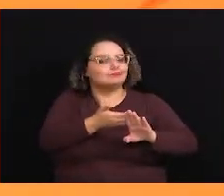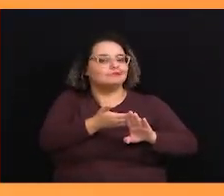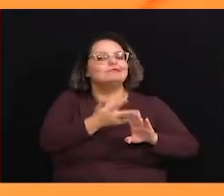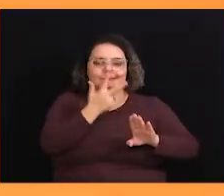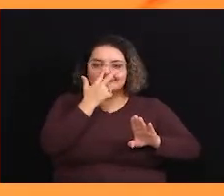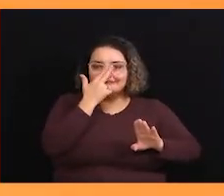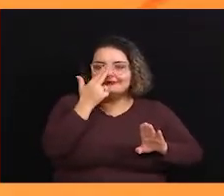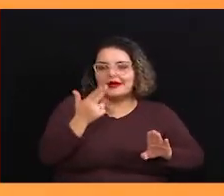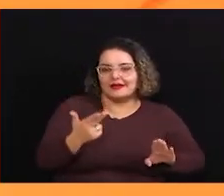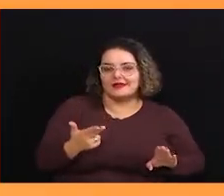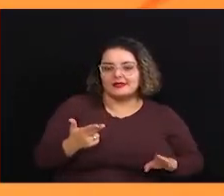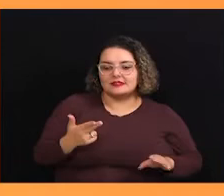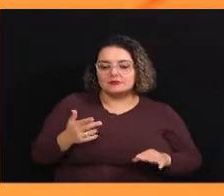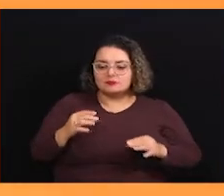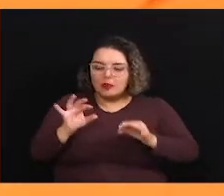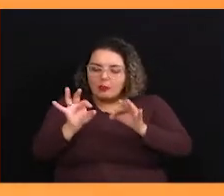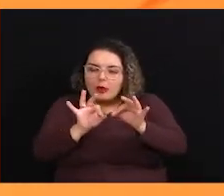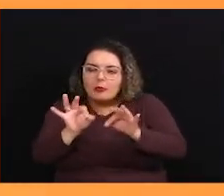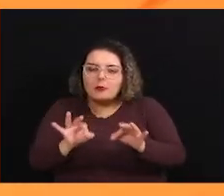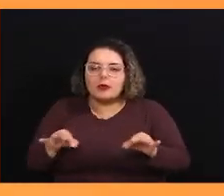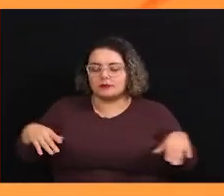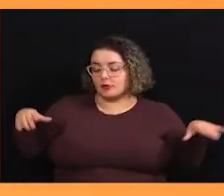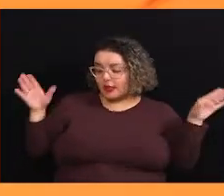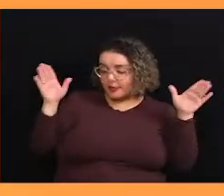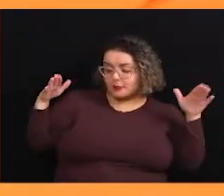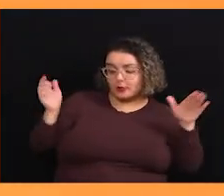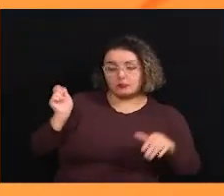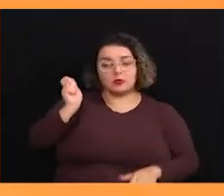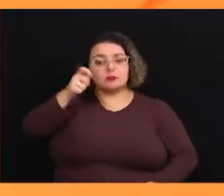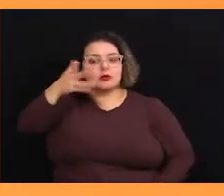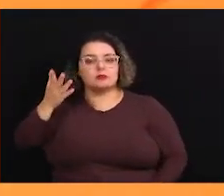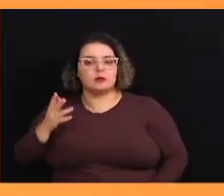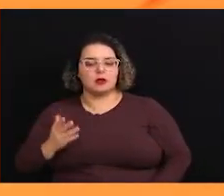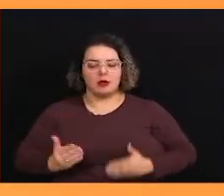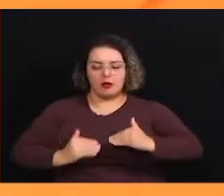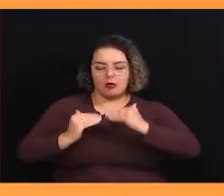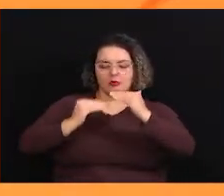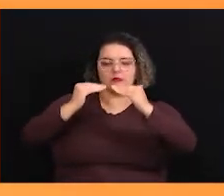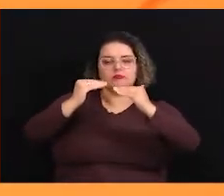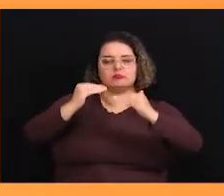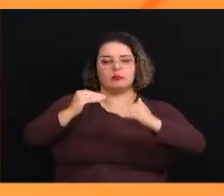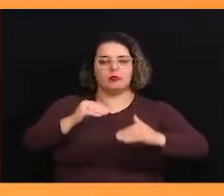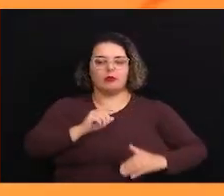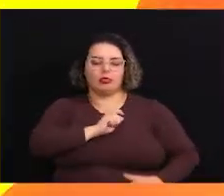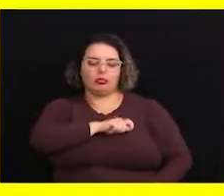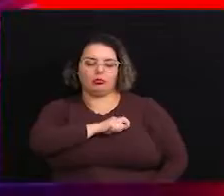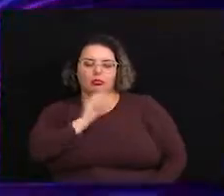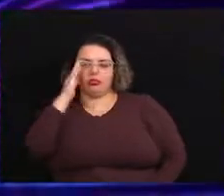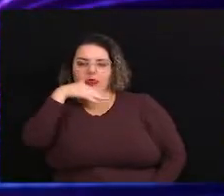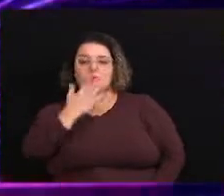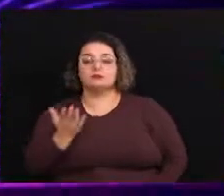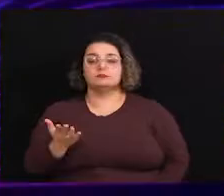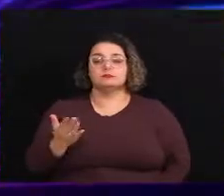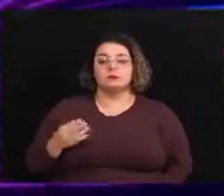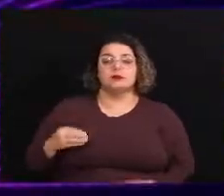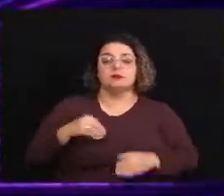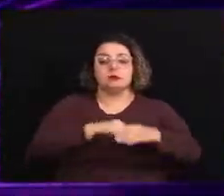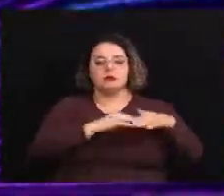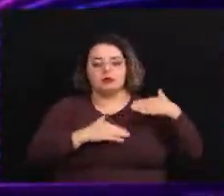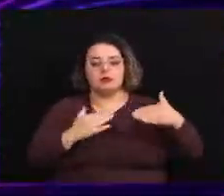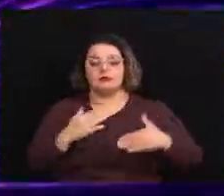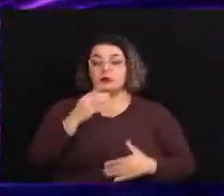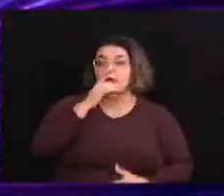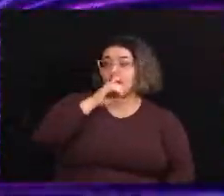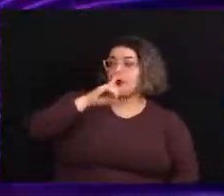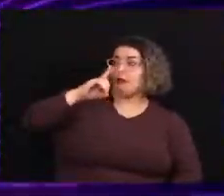muito parecido, né, a fórmula dos contos de fadas, a construção das vilãs, dentro das próprias mitologias matriarcais, né,